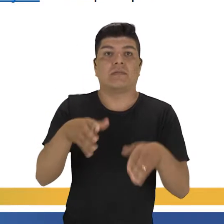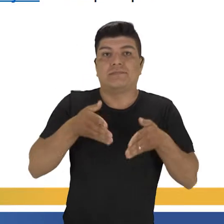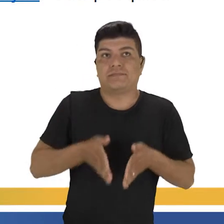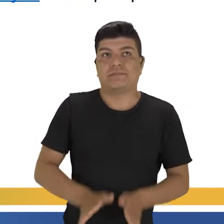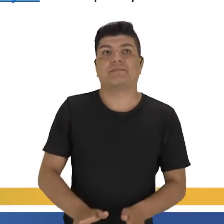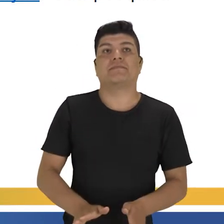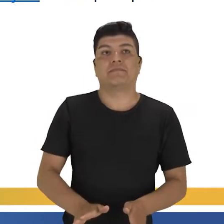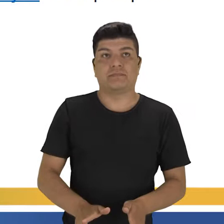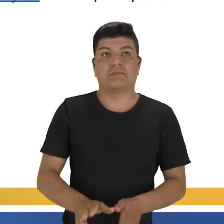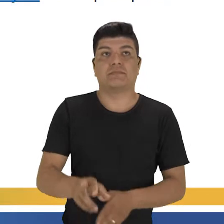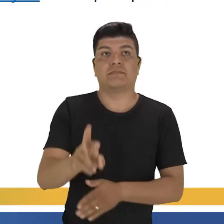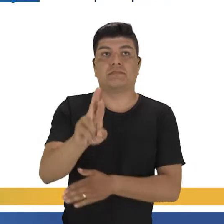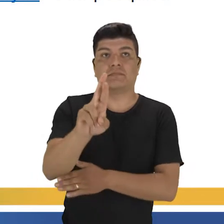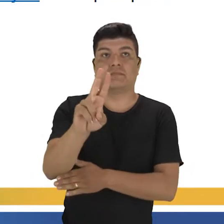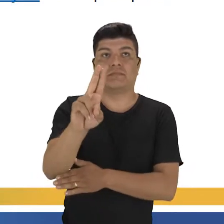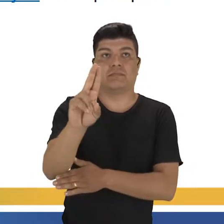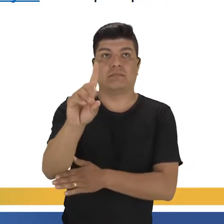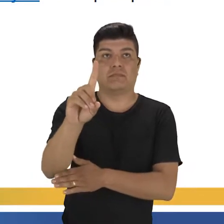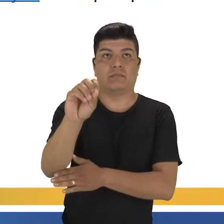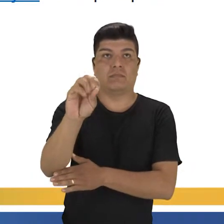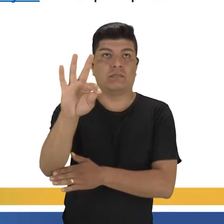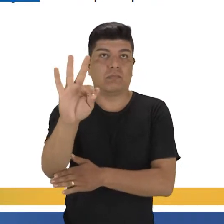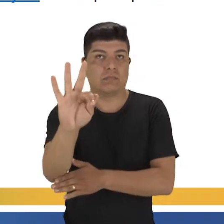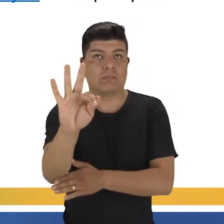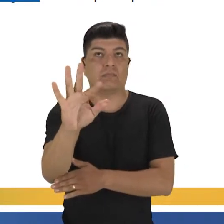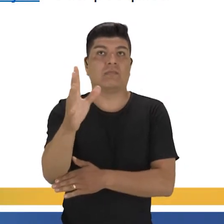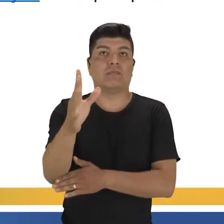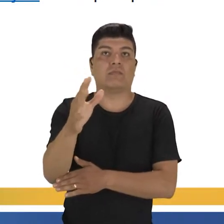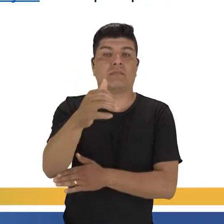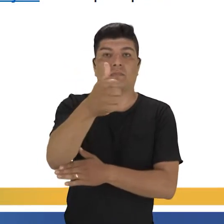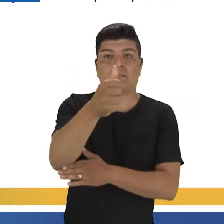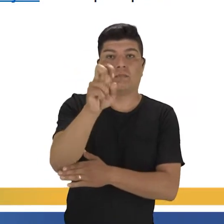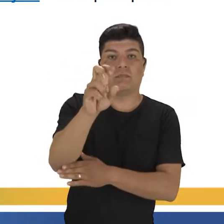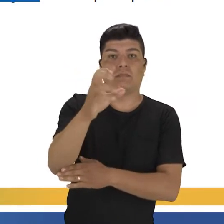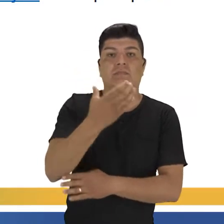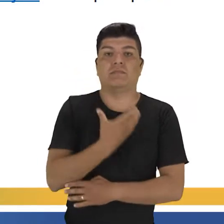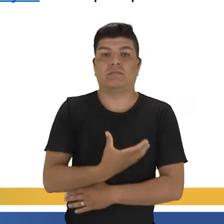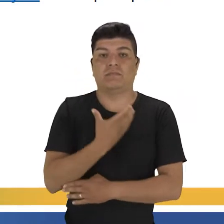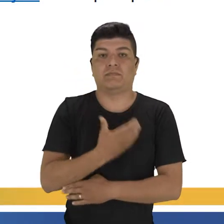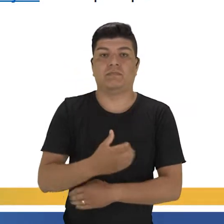ou seja, a atual Bratislava, em 15 de dezembro de